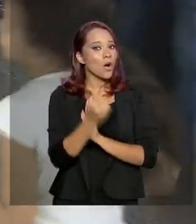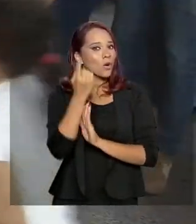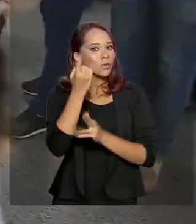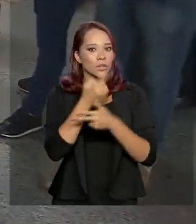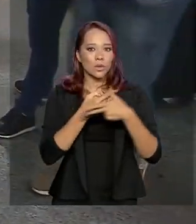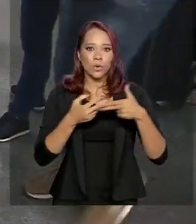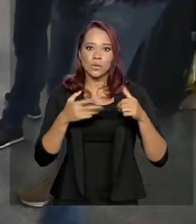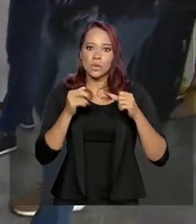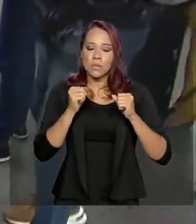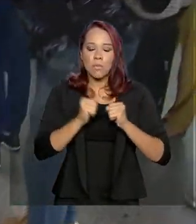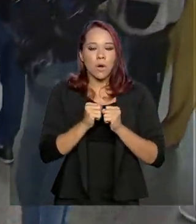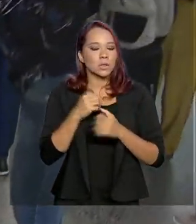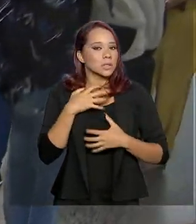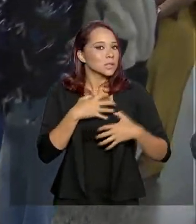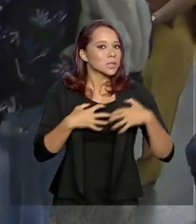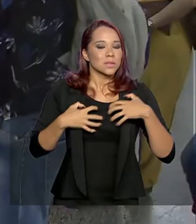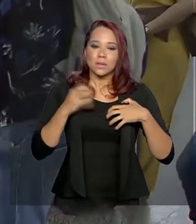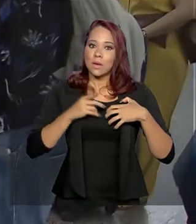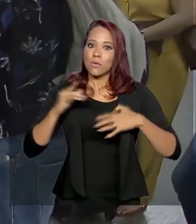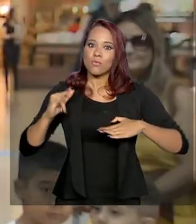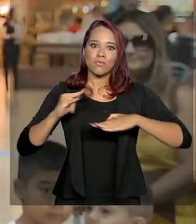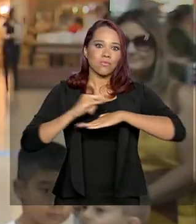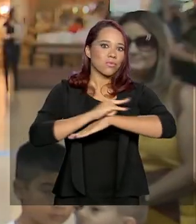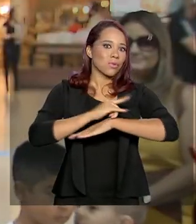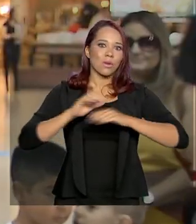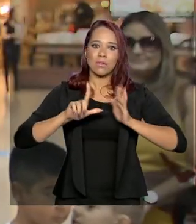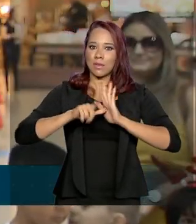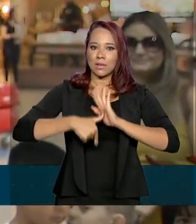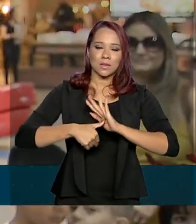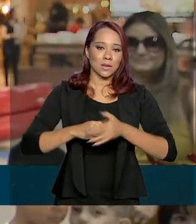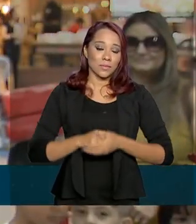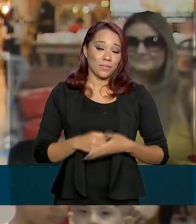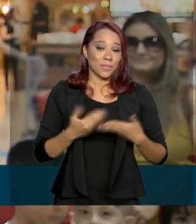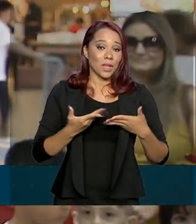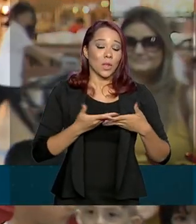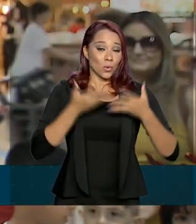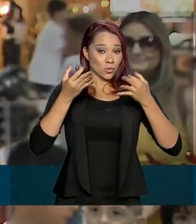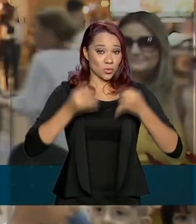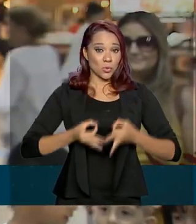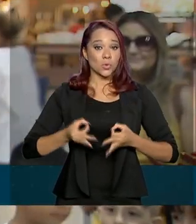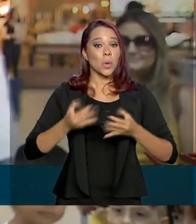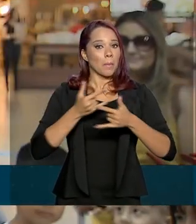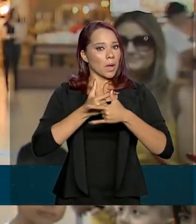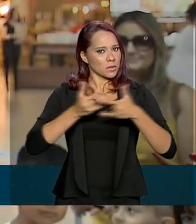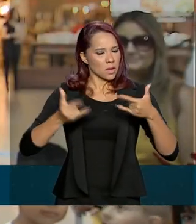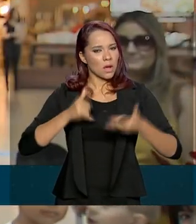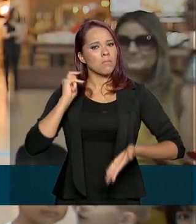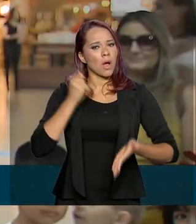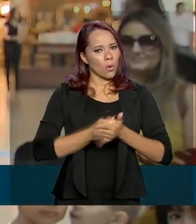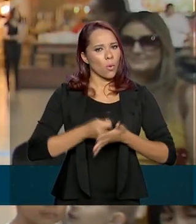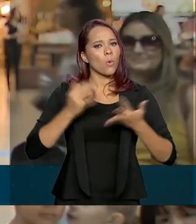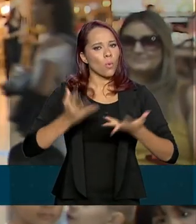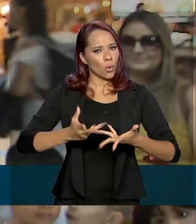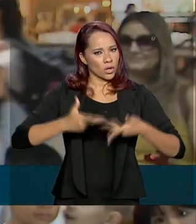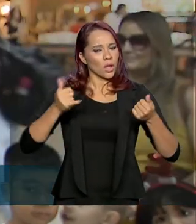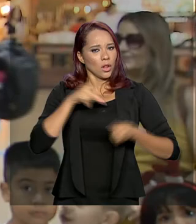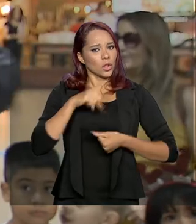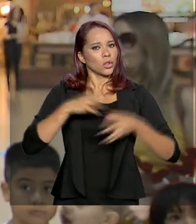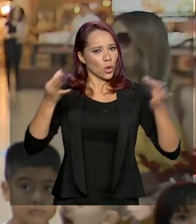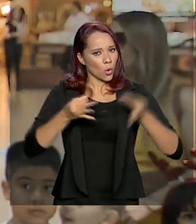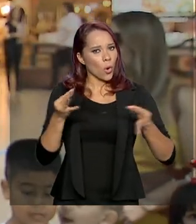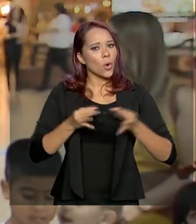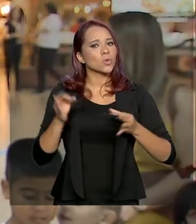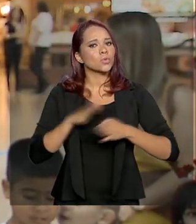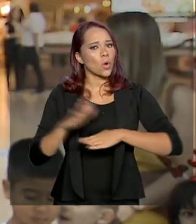pode tirá-los do sério é o voo atrasar. Nada mais do que justo a passagem que nós pagamos, a qualidade que nós temos hoje nos